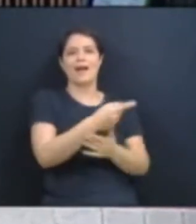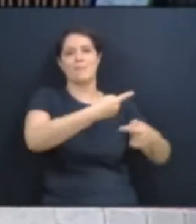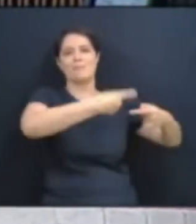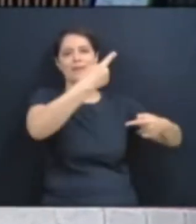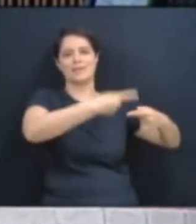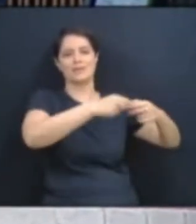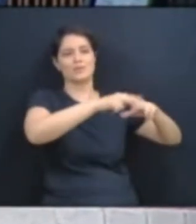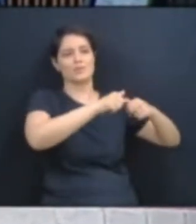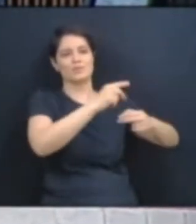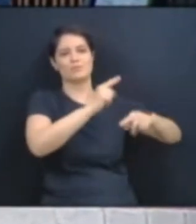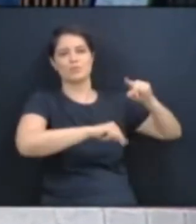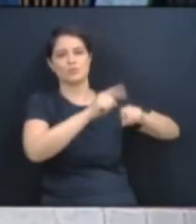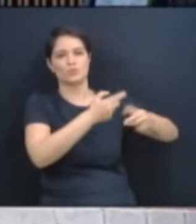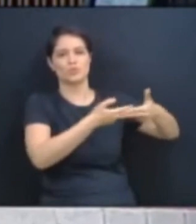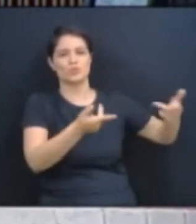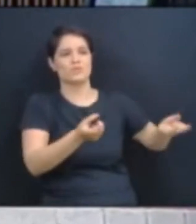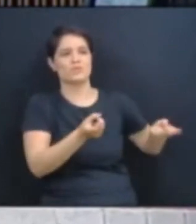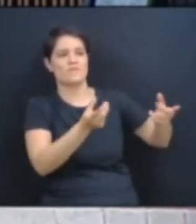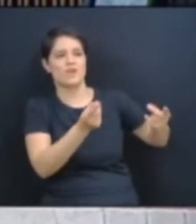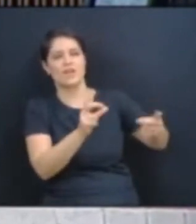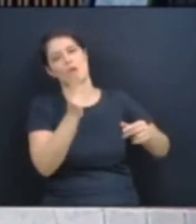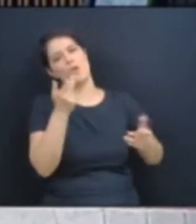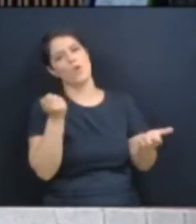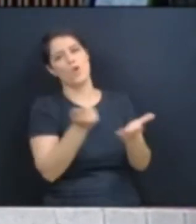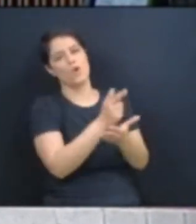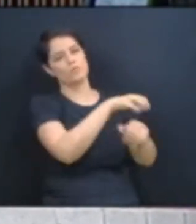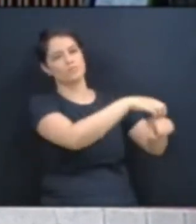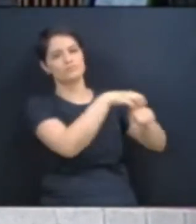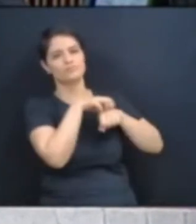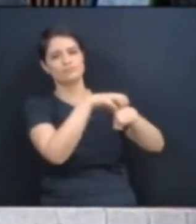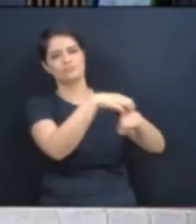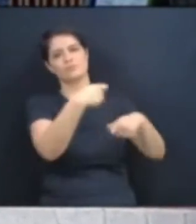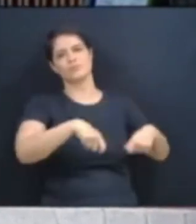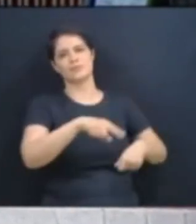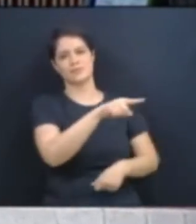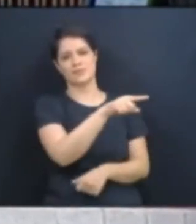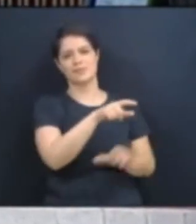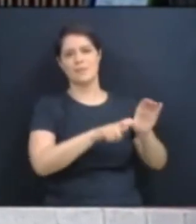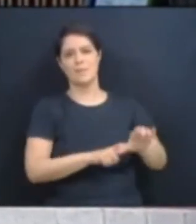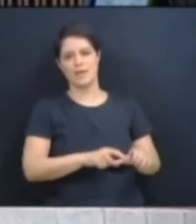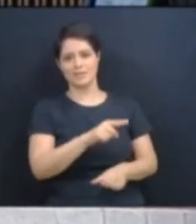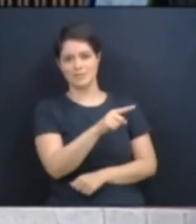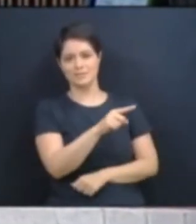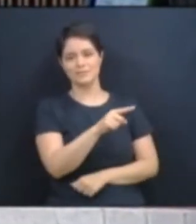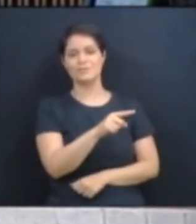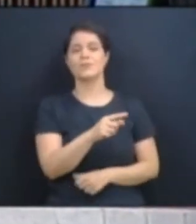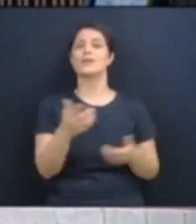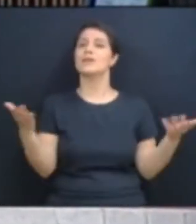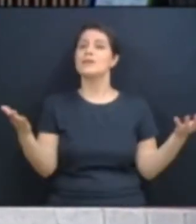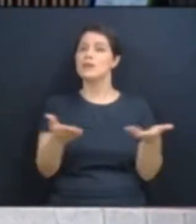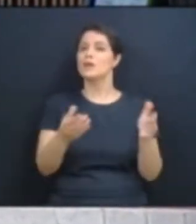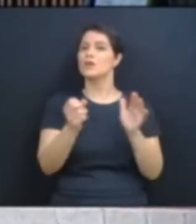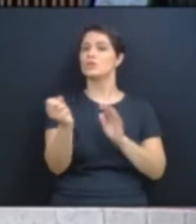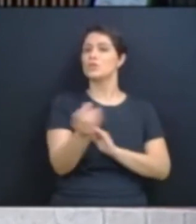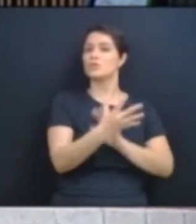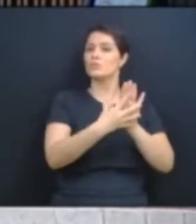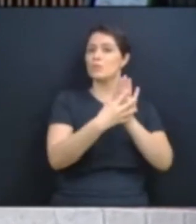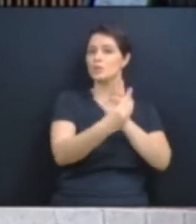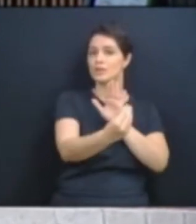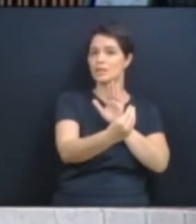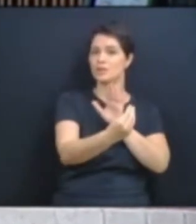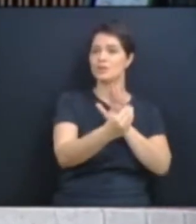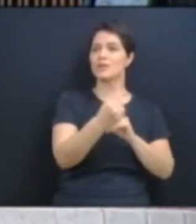11 anos de contrato, de 24 para 35, com mais 15 novas praças, aumentará os pontos de arrecadação.